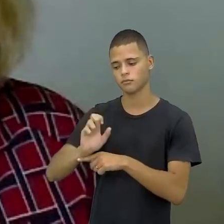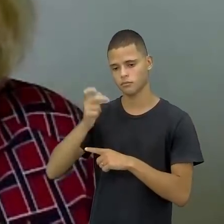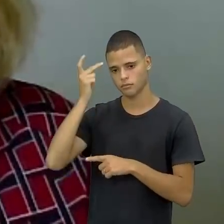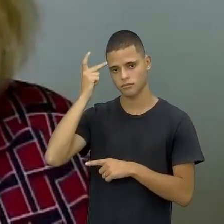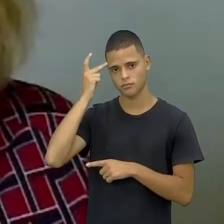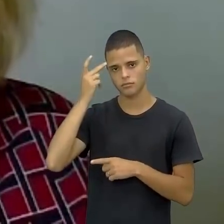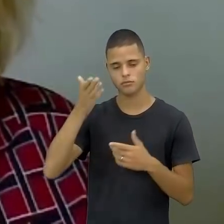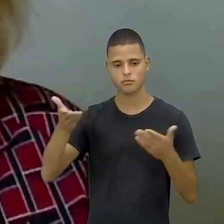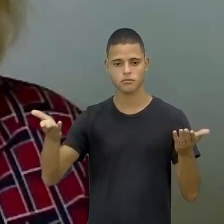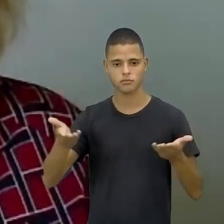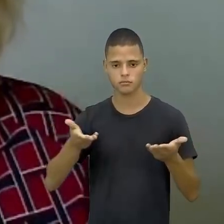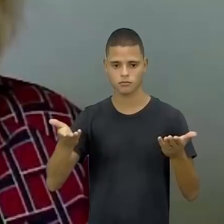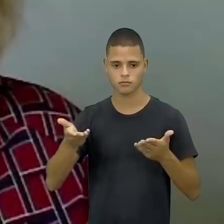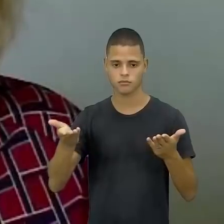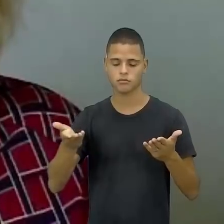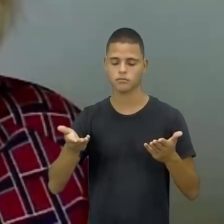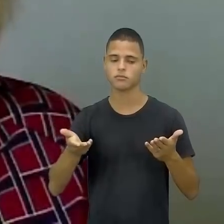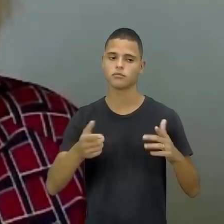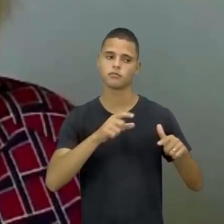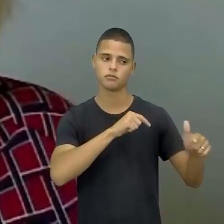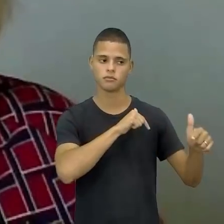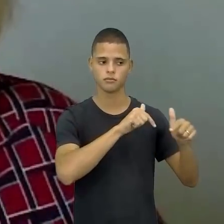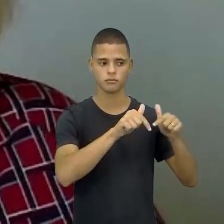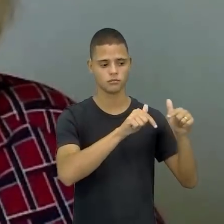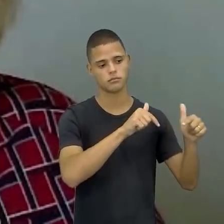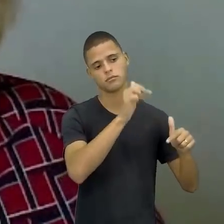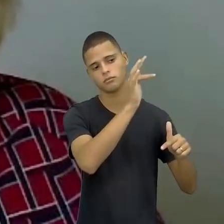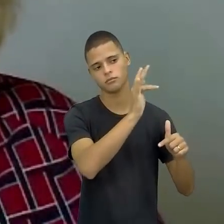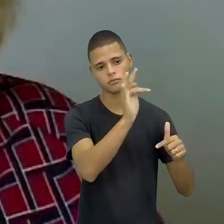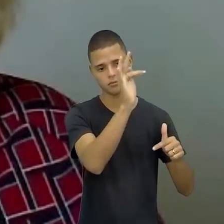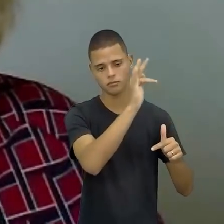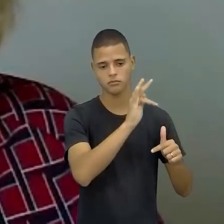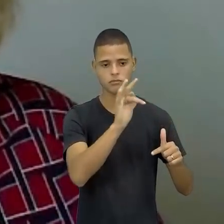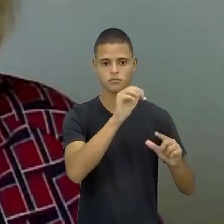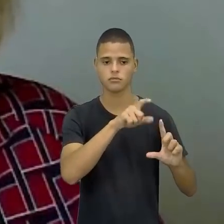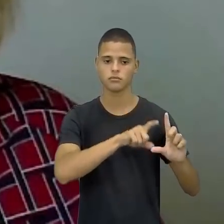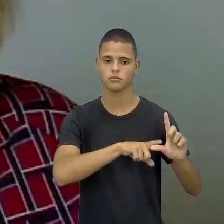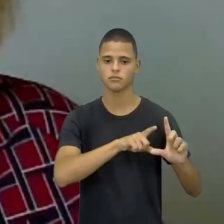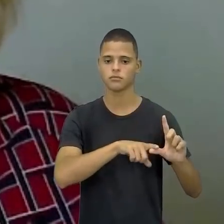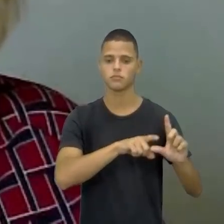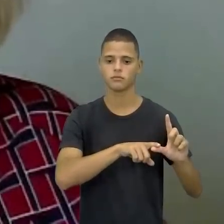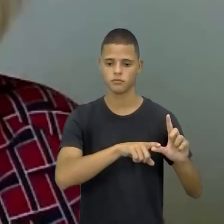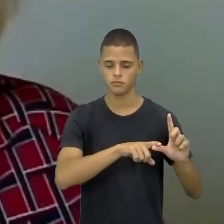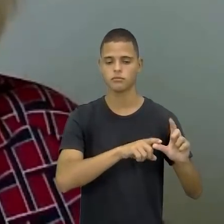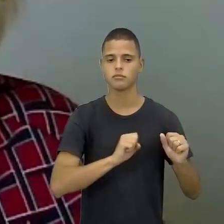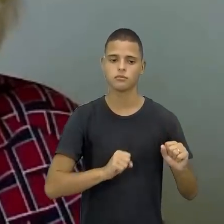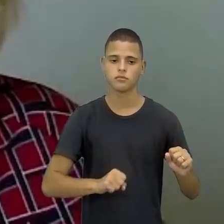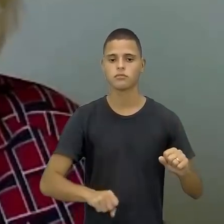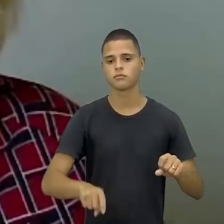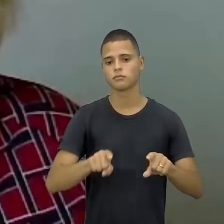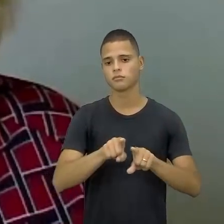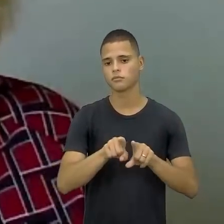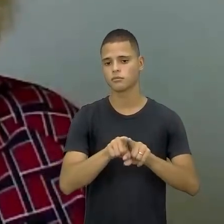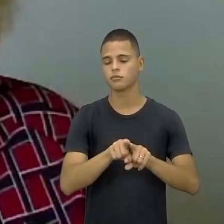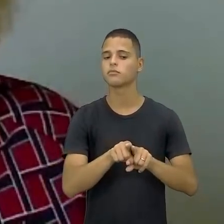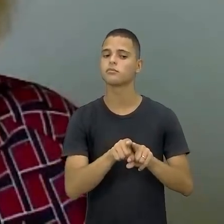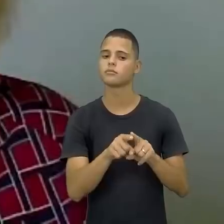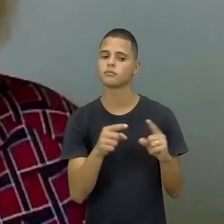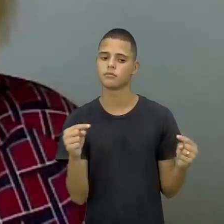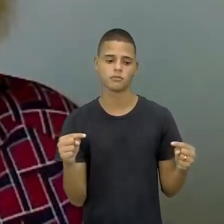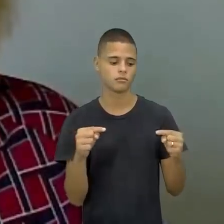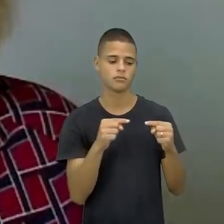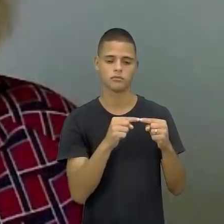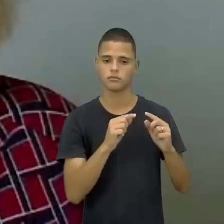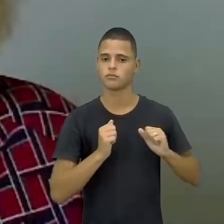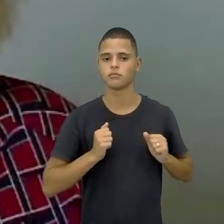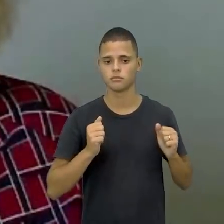né, na área de letras e pedagogia no ensino superior, e também faço parte da parte de formação de professores. Há